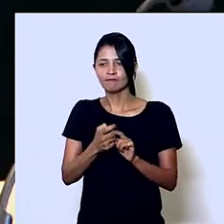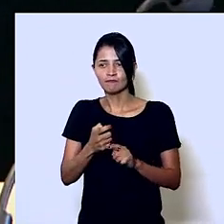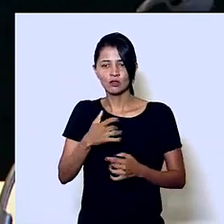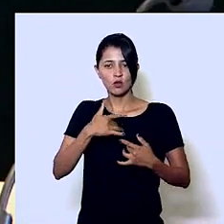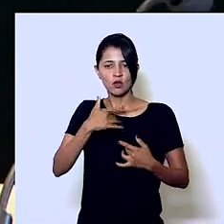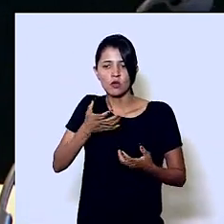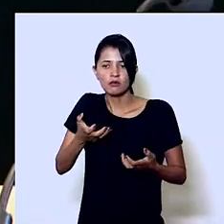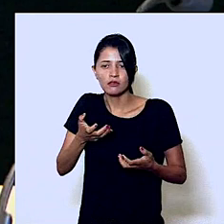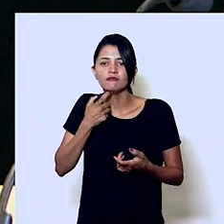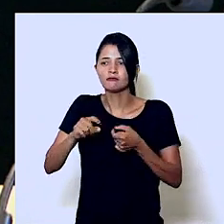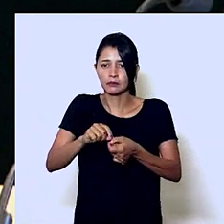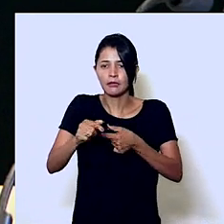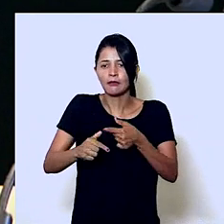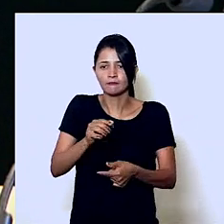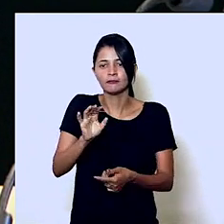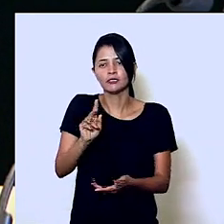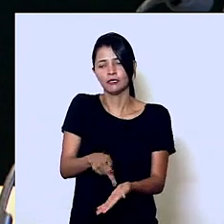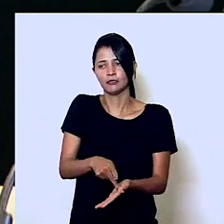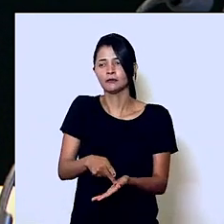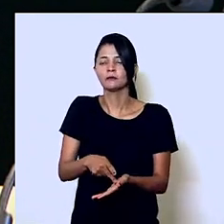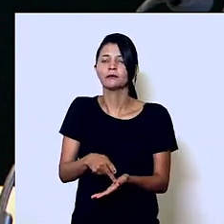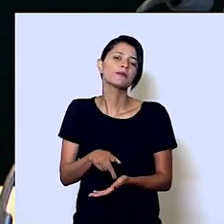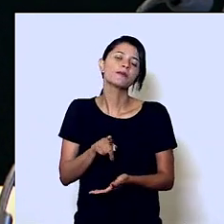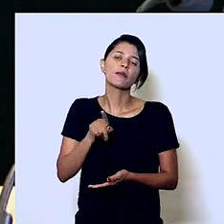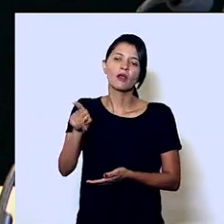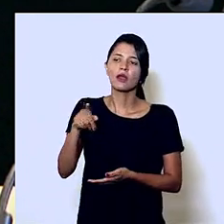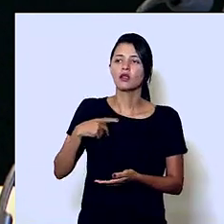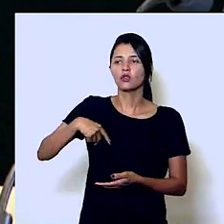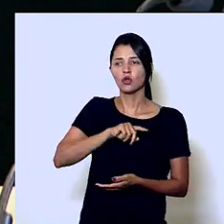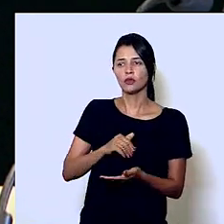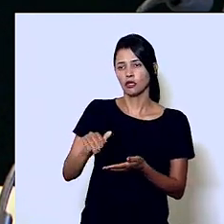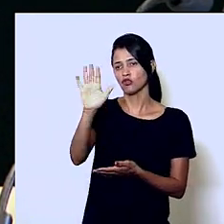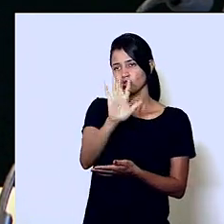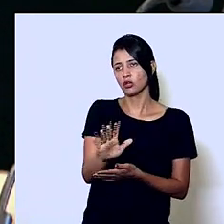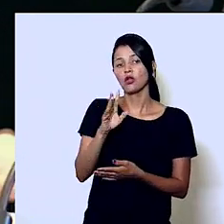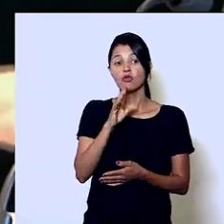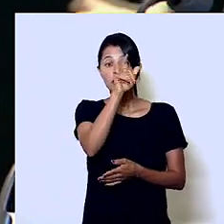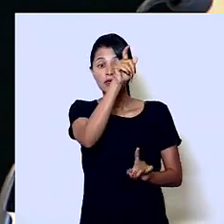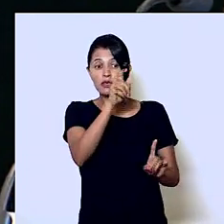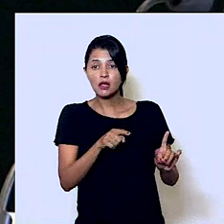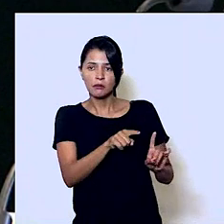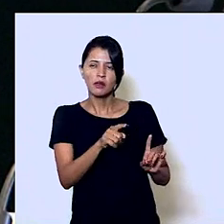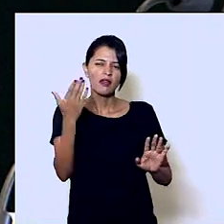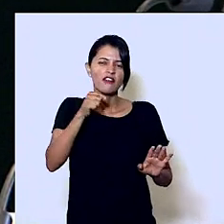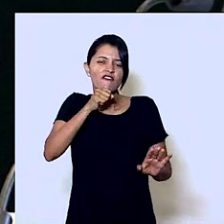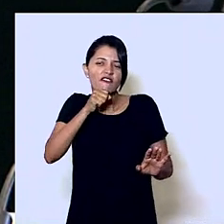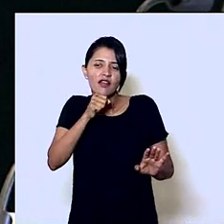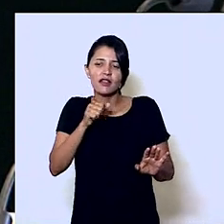lembro nosso secretário-geral, eu conheci o embaixador Paulo Tarso na velha 104 Sul também, onde, por